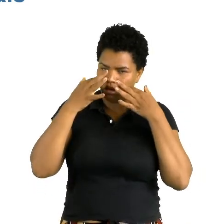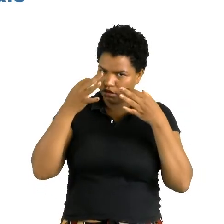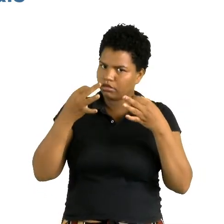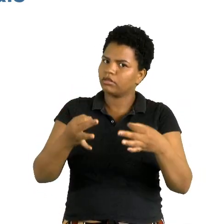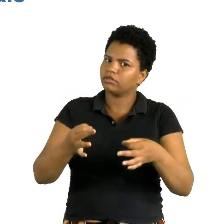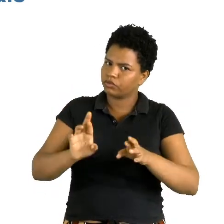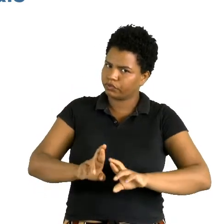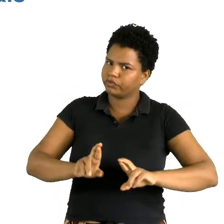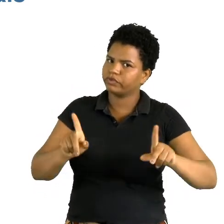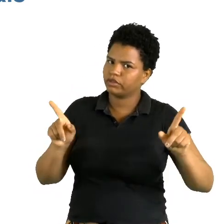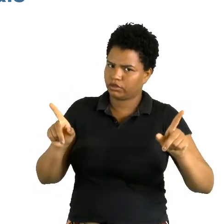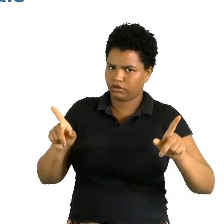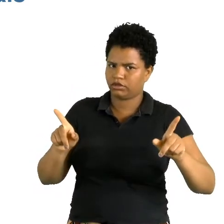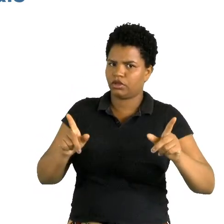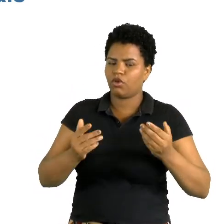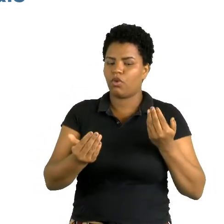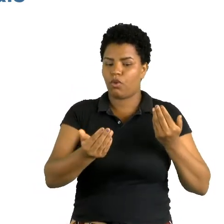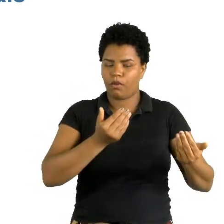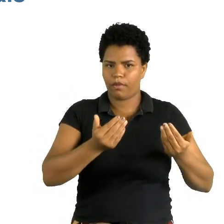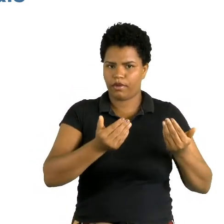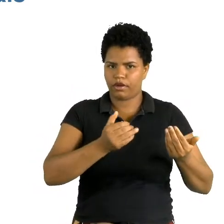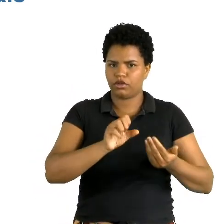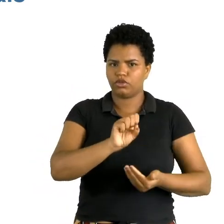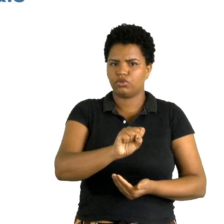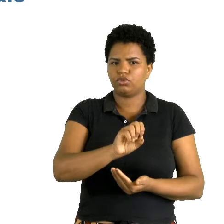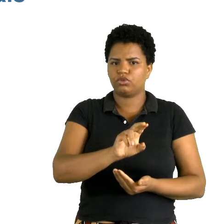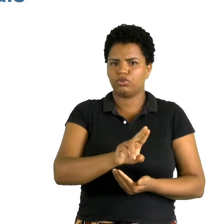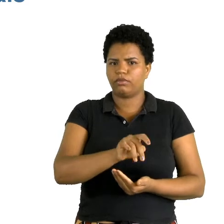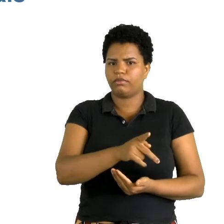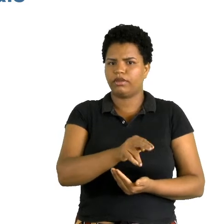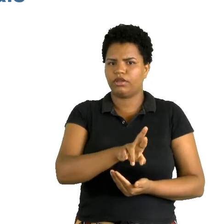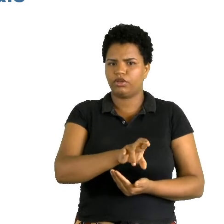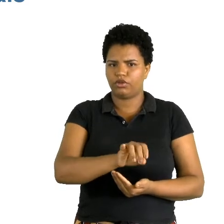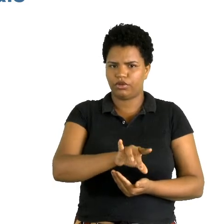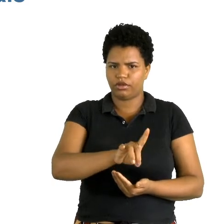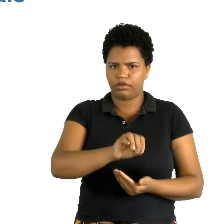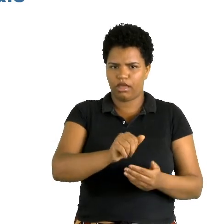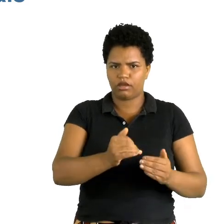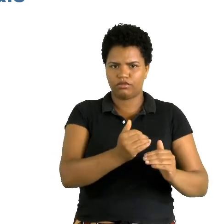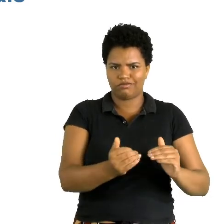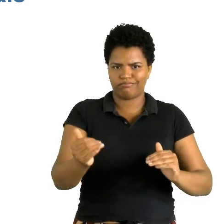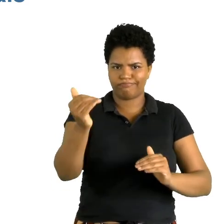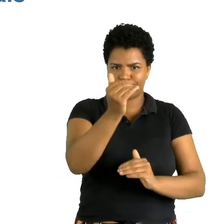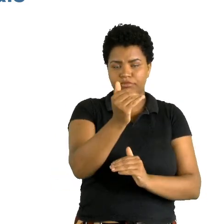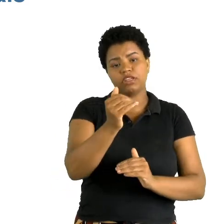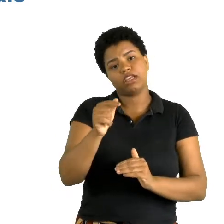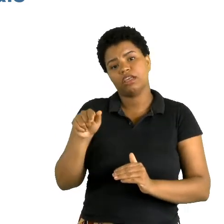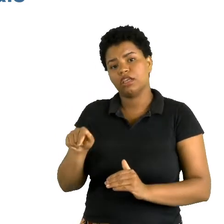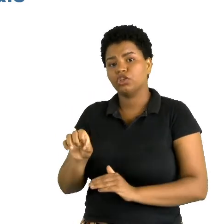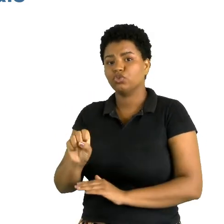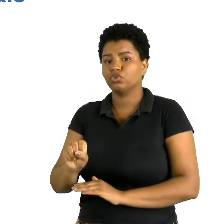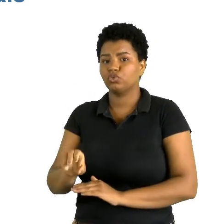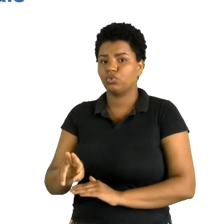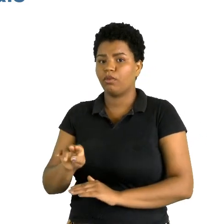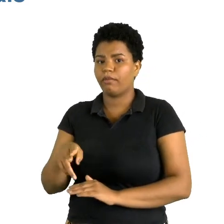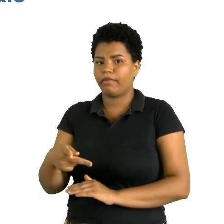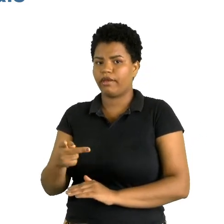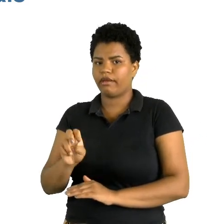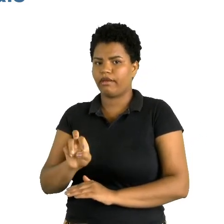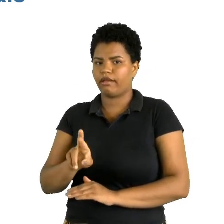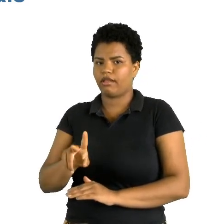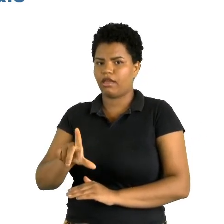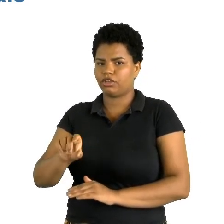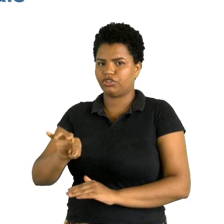na diferença entre comparativo de superioridade para a forma superlativa dos adjetivos, que é conteúdo da próxima aula, ok,